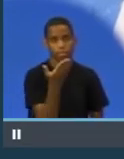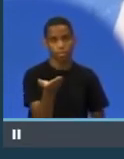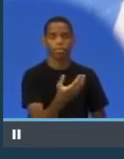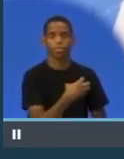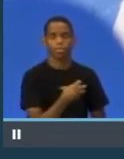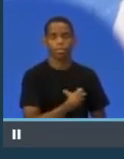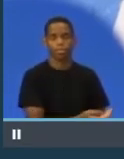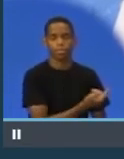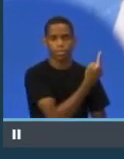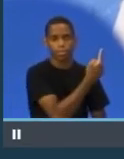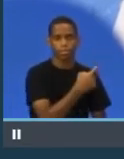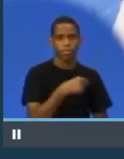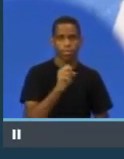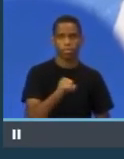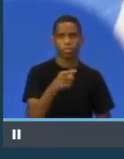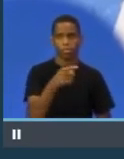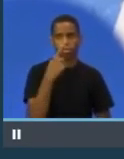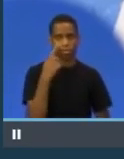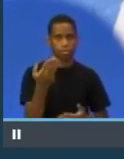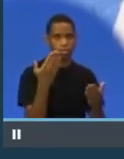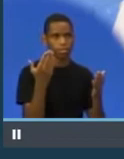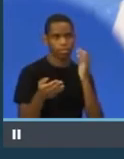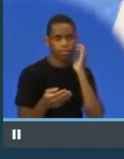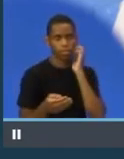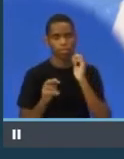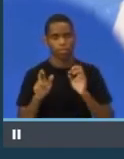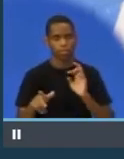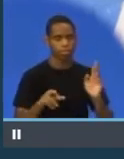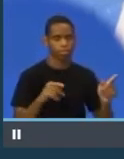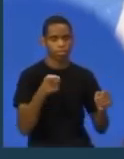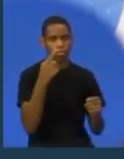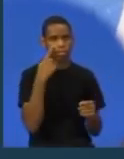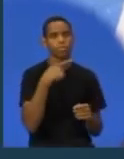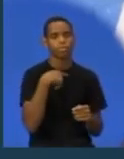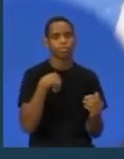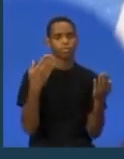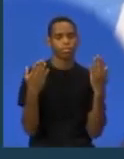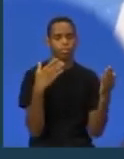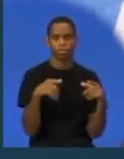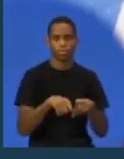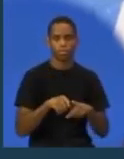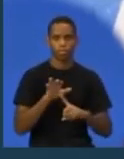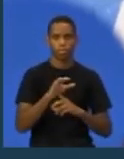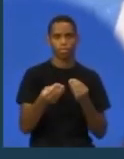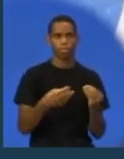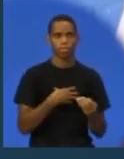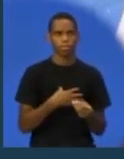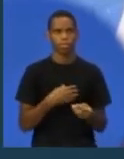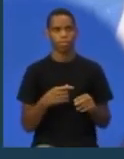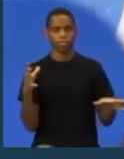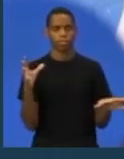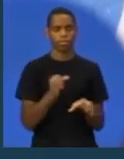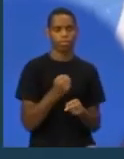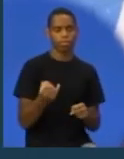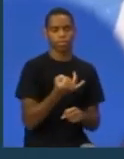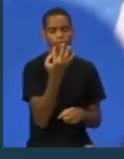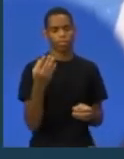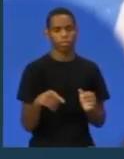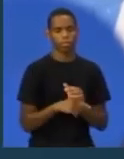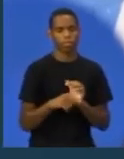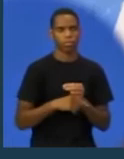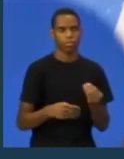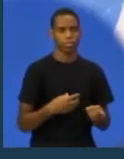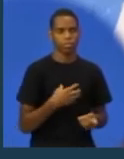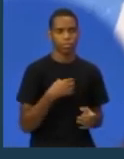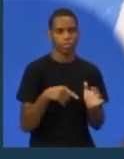é muito utilizado quando você quer comparar diferentes conjuntos. E ele sempre te dá a ideia de uma totalidade, né? O todo